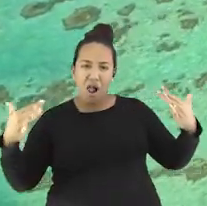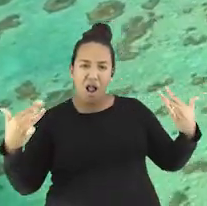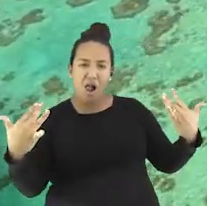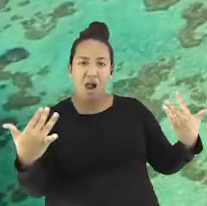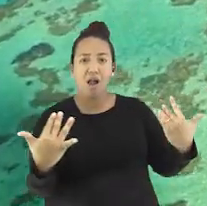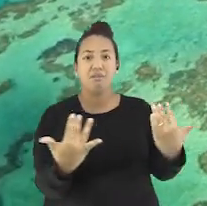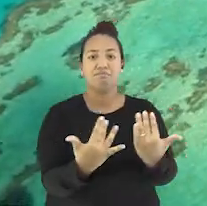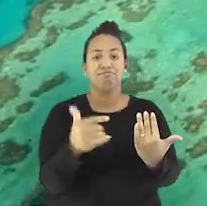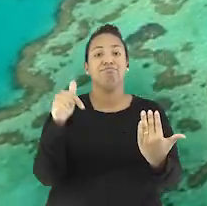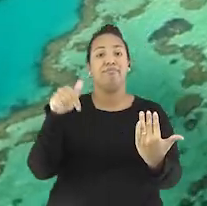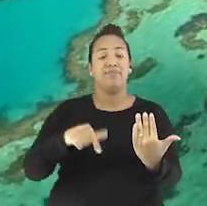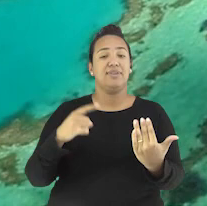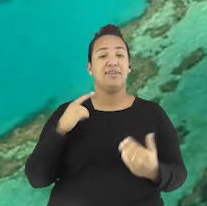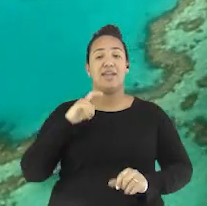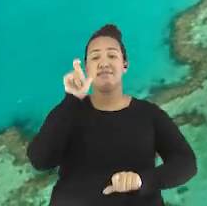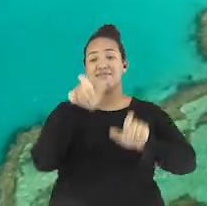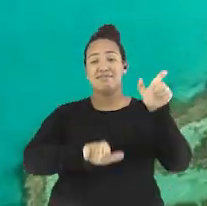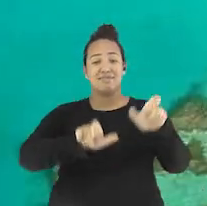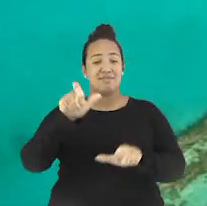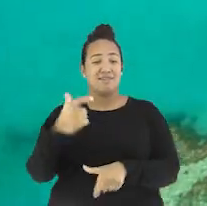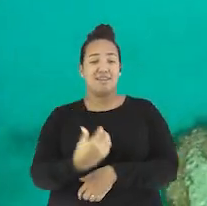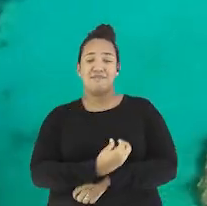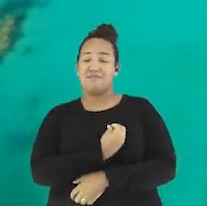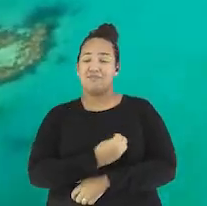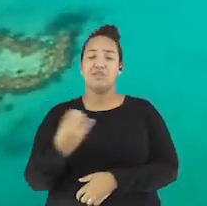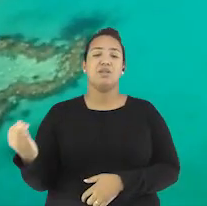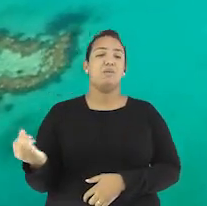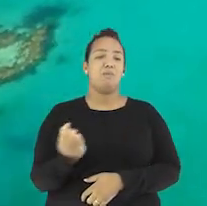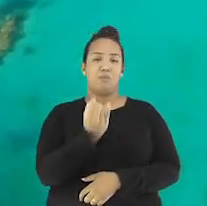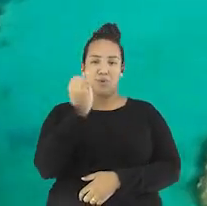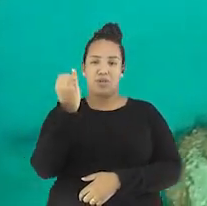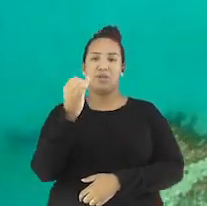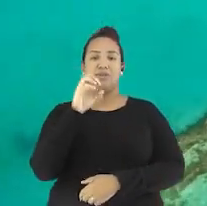grande biodiversidade de seres vivos muito importantes para